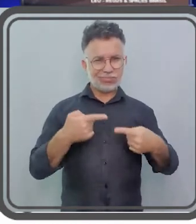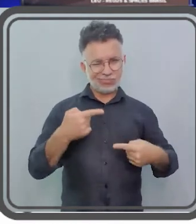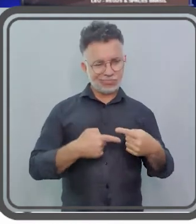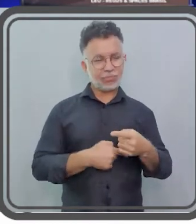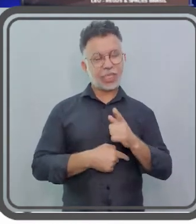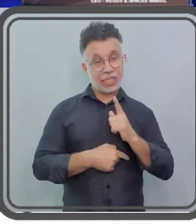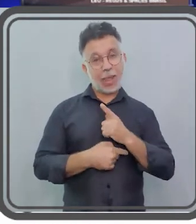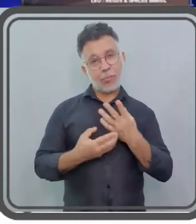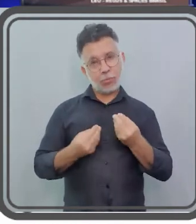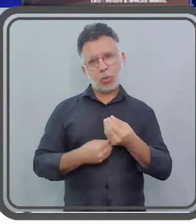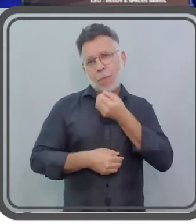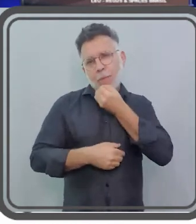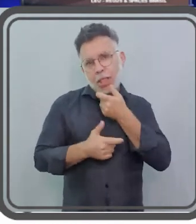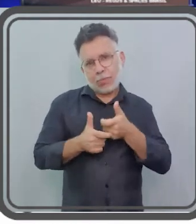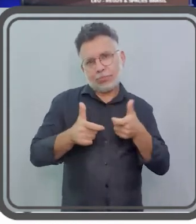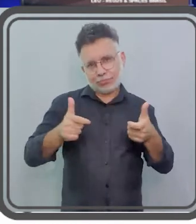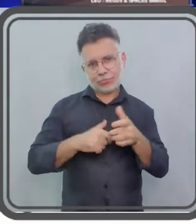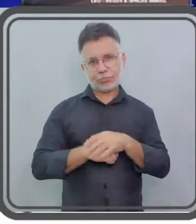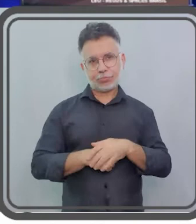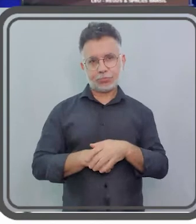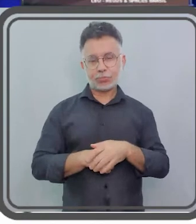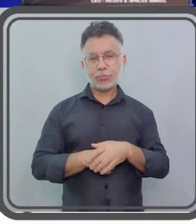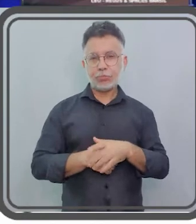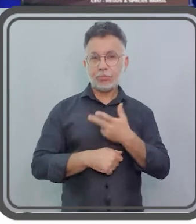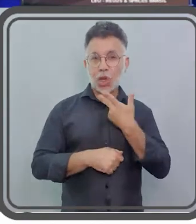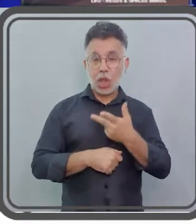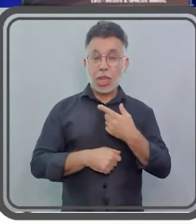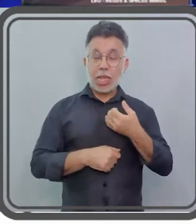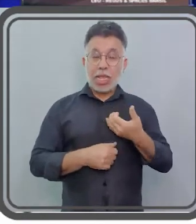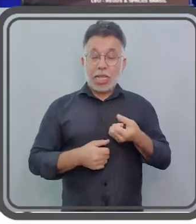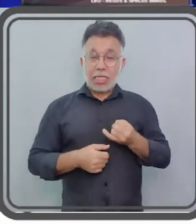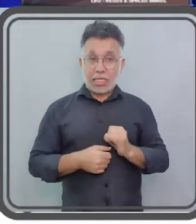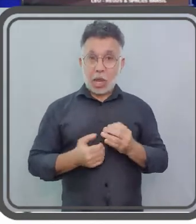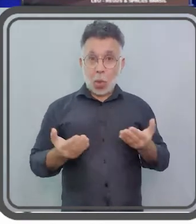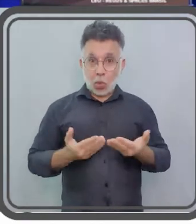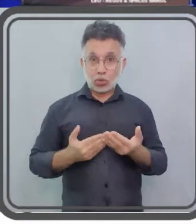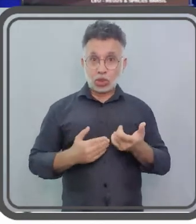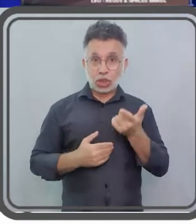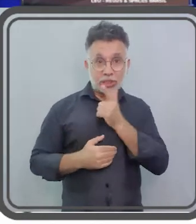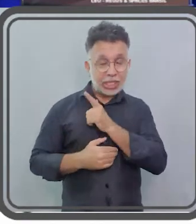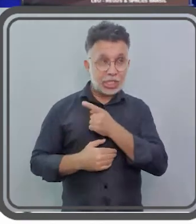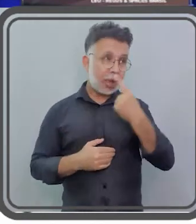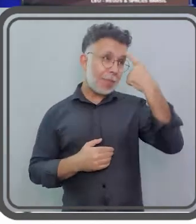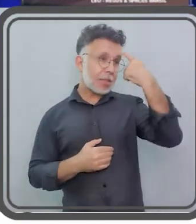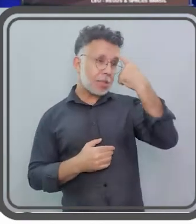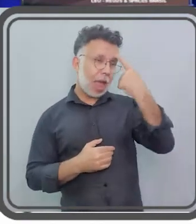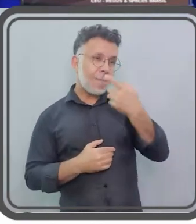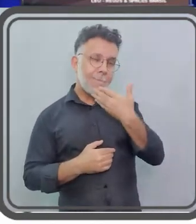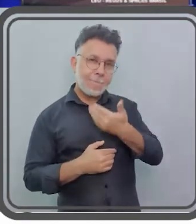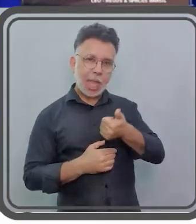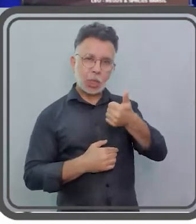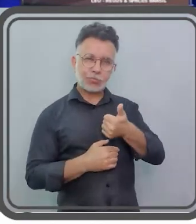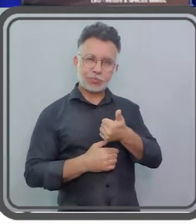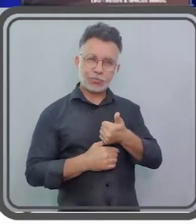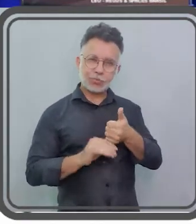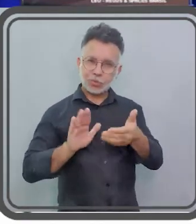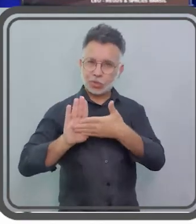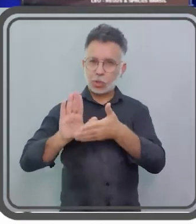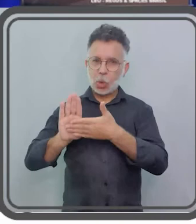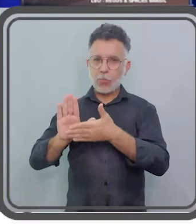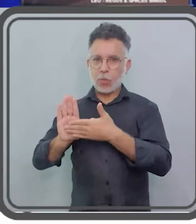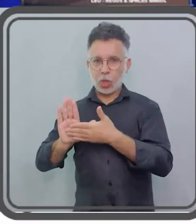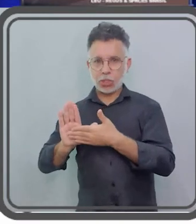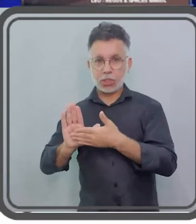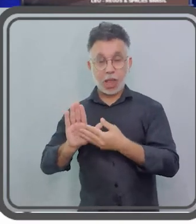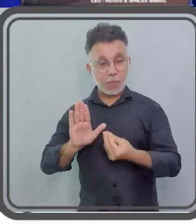deixar uma marca. Eu costumo dizer que se eu morro hoje, pelo menos fiz alguma coisa com um propósito, né, de